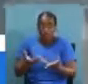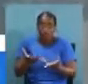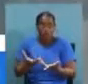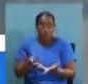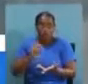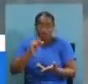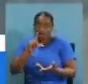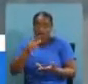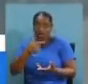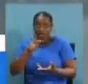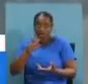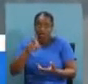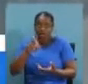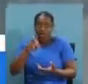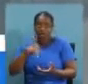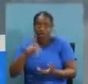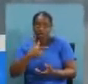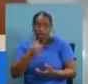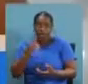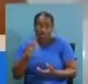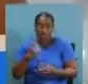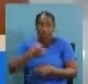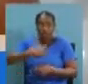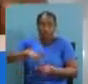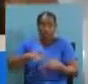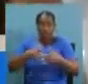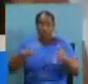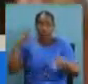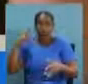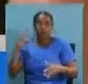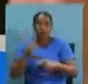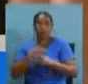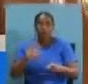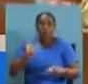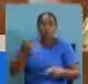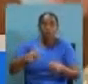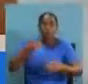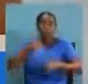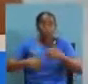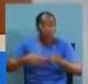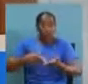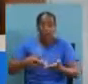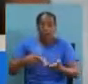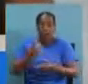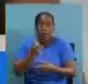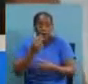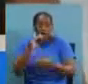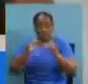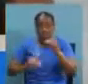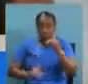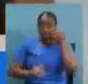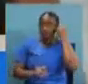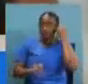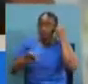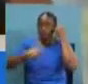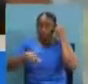alternativa, então para nós é uma grande valia, porque quando botem concorrência, a tendência do preço é baixar